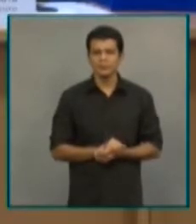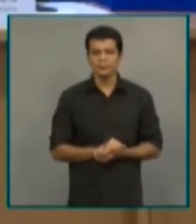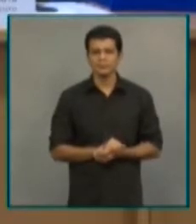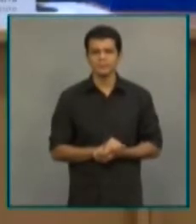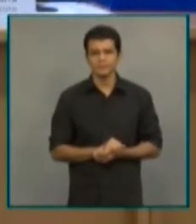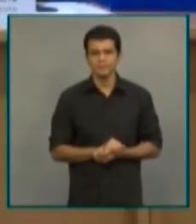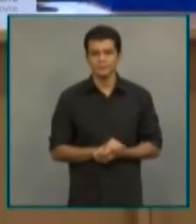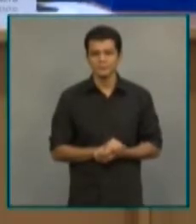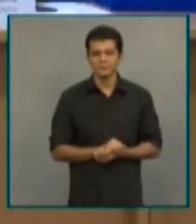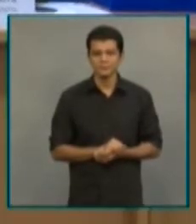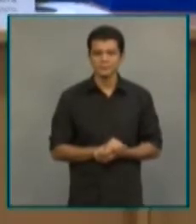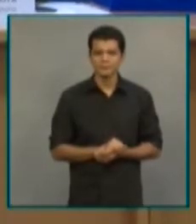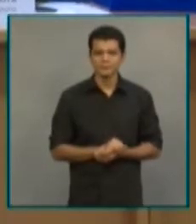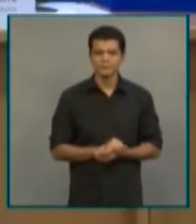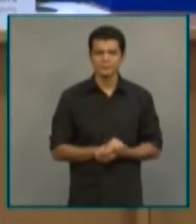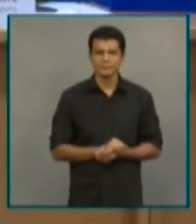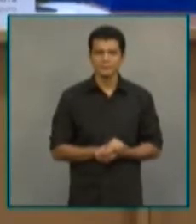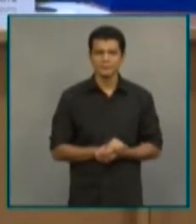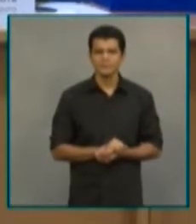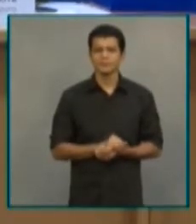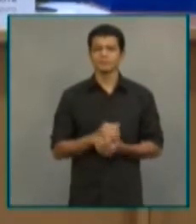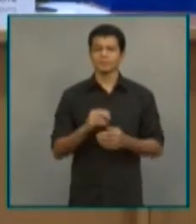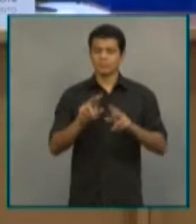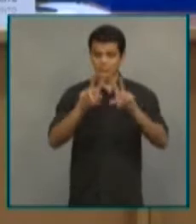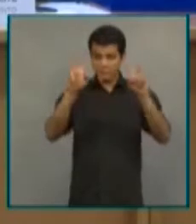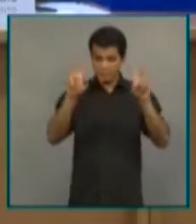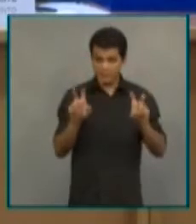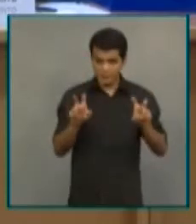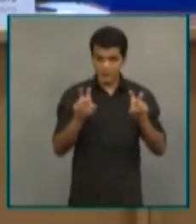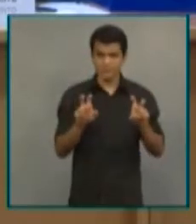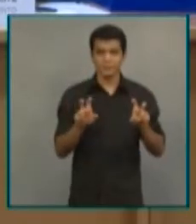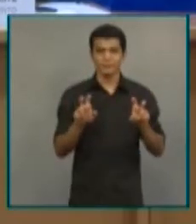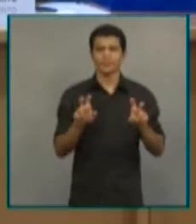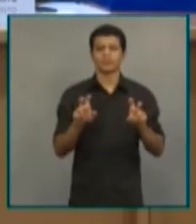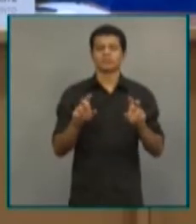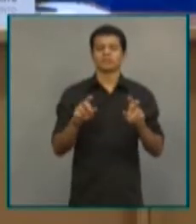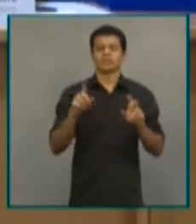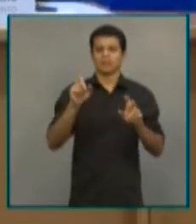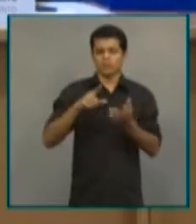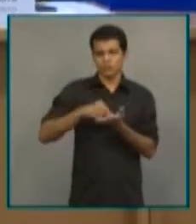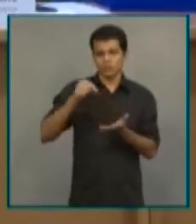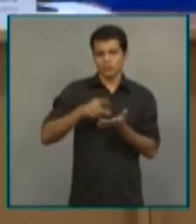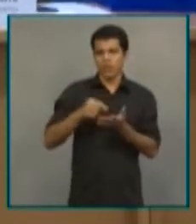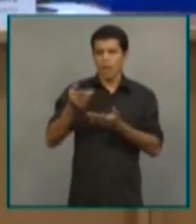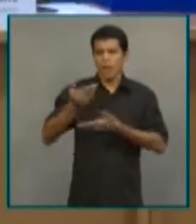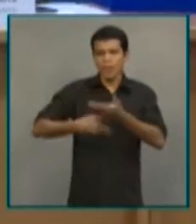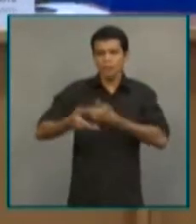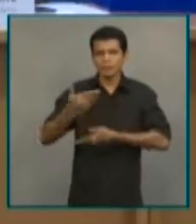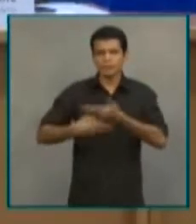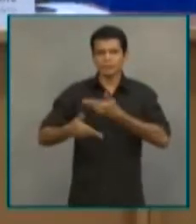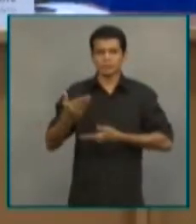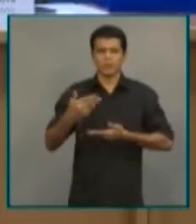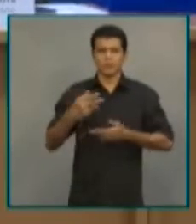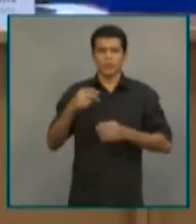O tema sorteado, presidente, é relacionamento com o poder público.